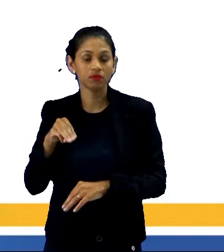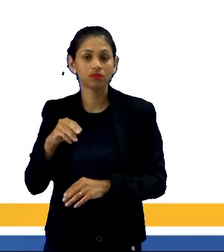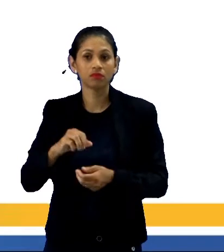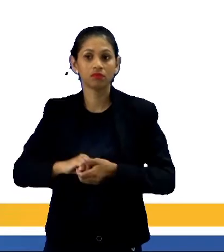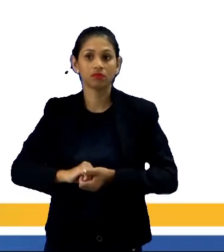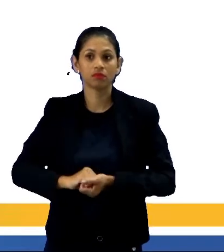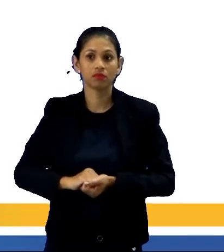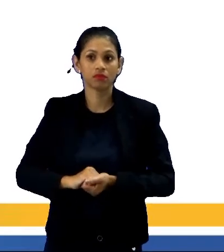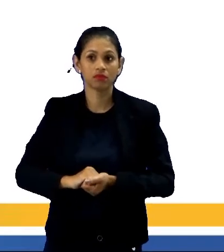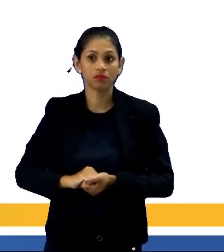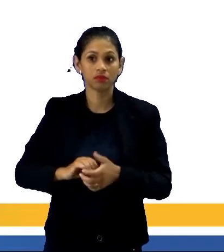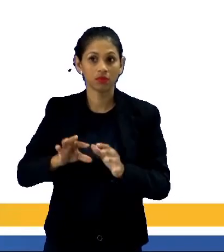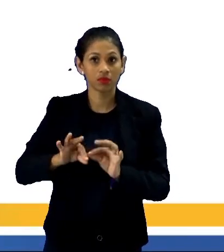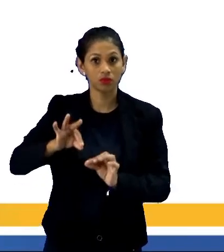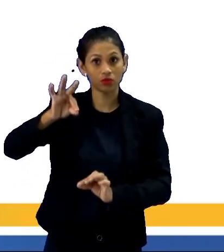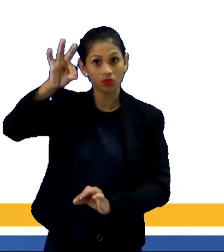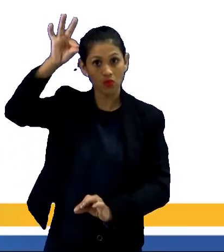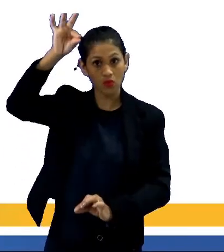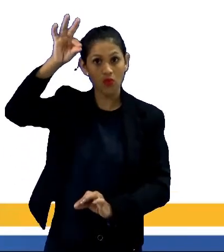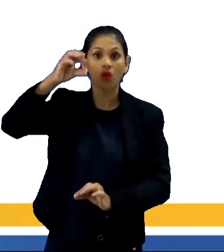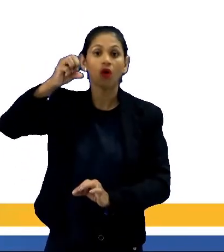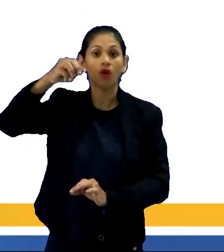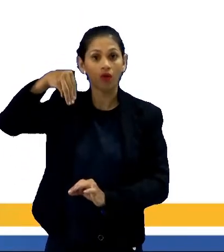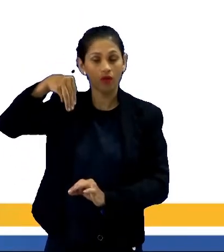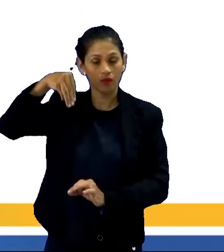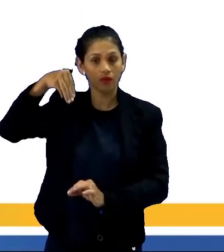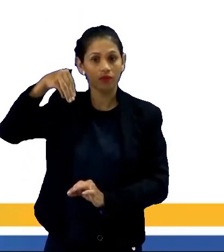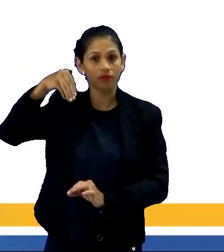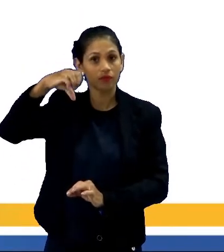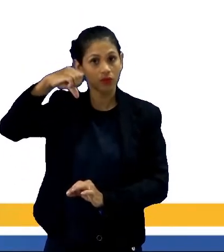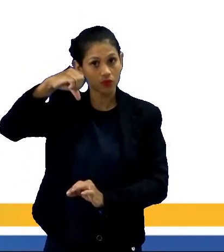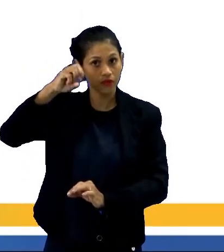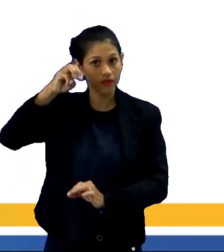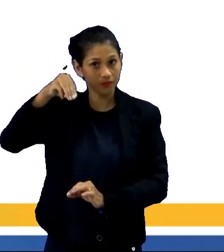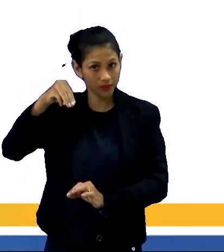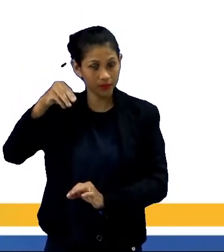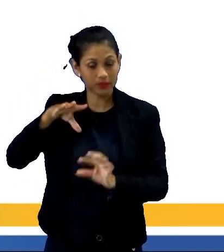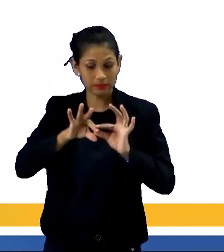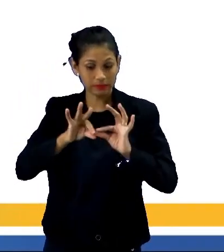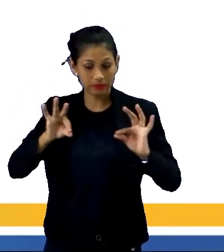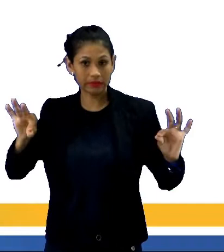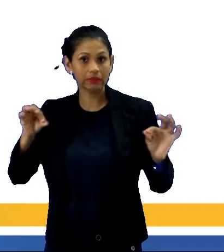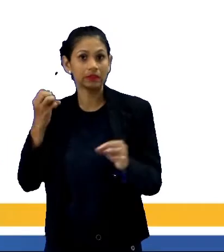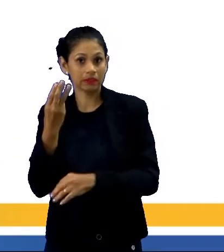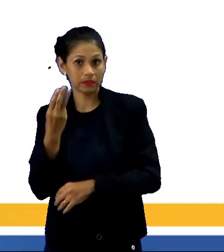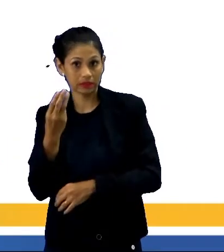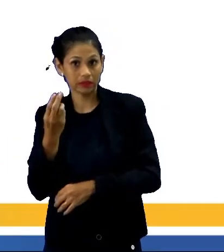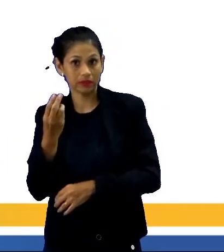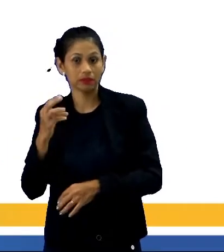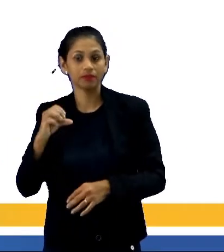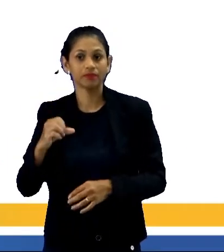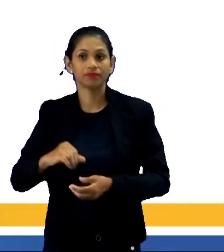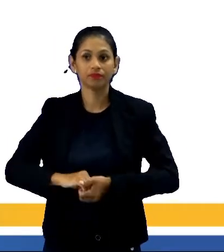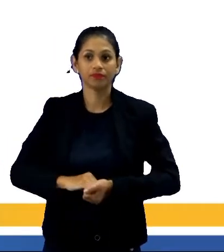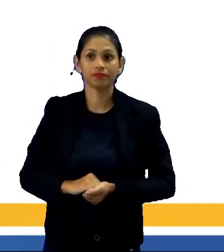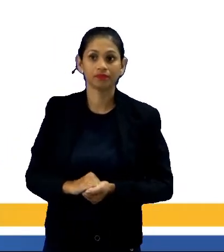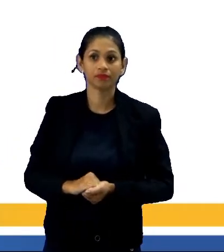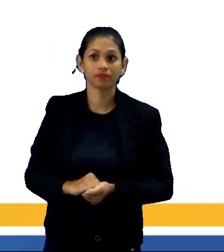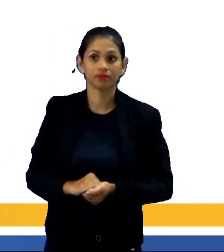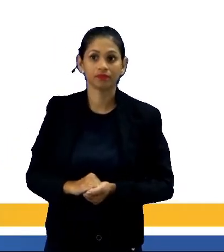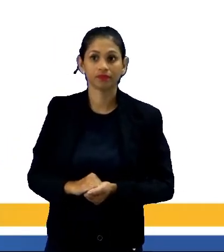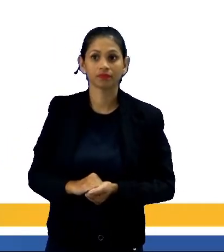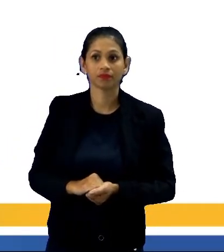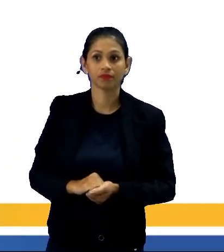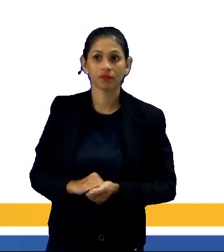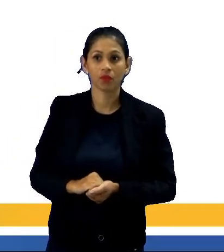comprimento. Agora aqui ao lado, a outra imagem que apareceu para vocês, essa peça publicitária que ela é anexada